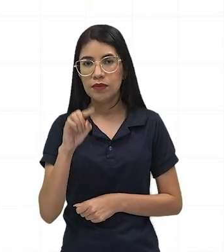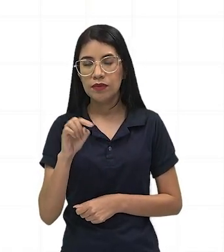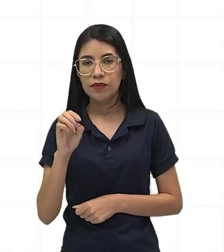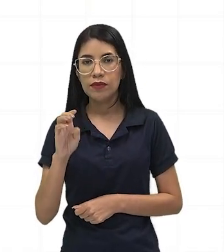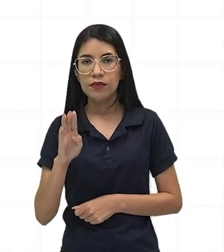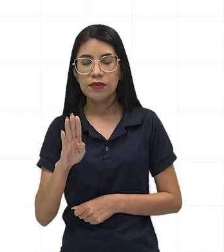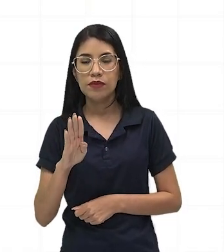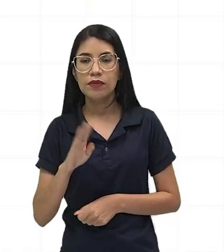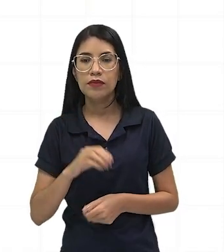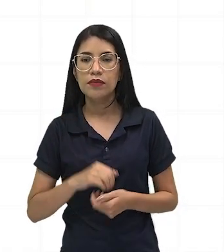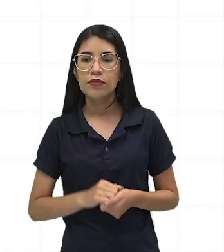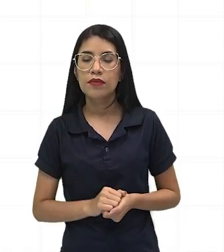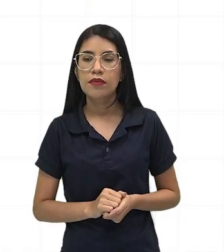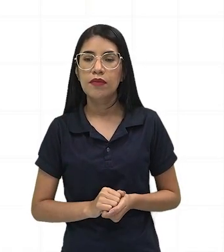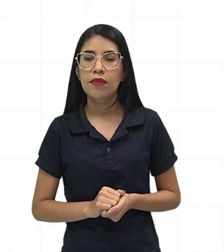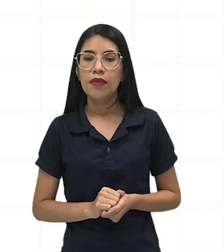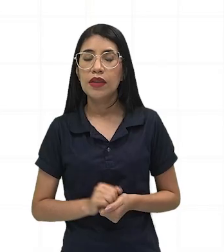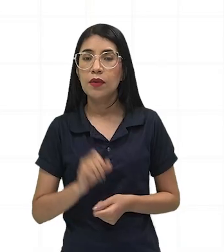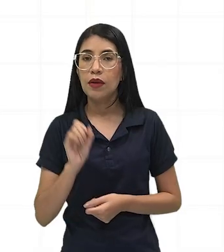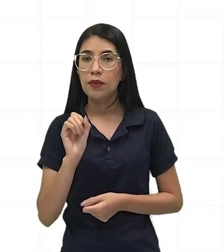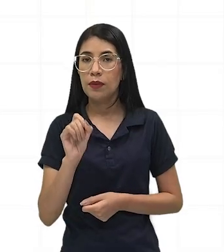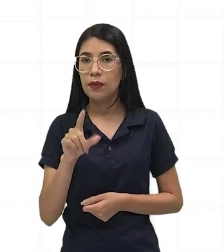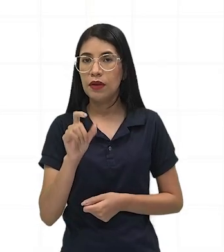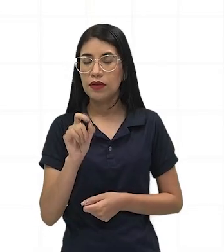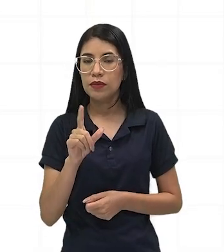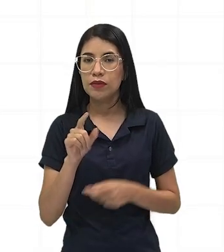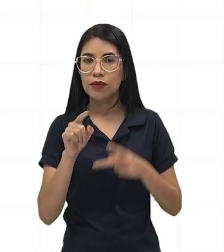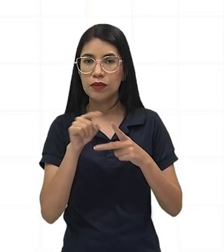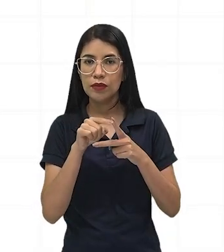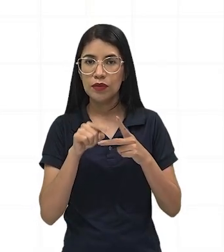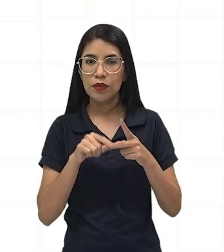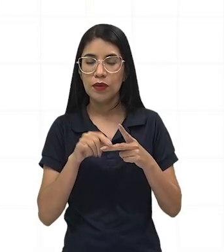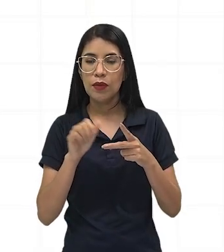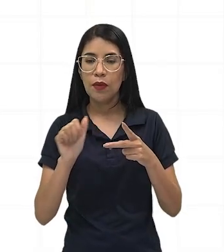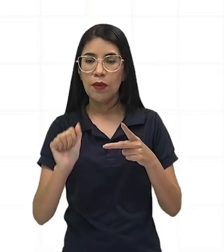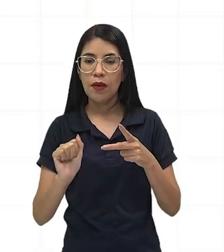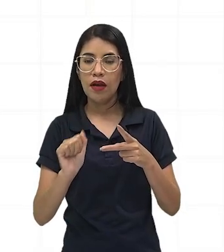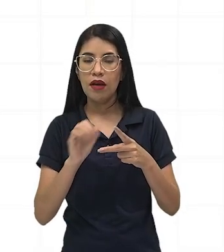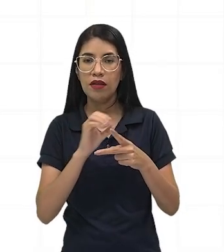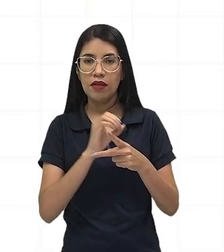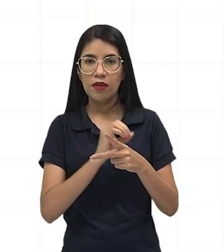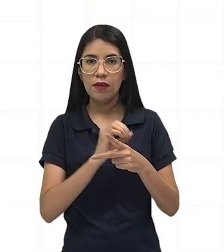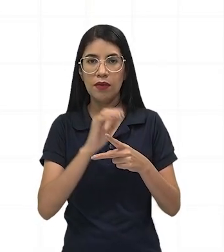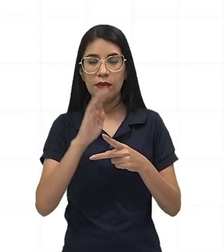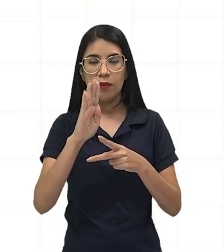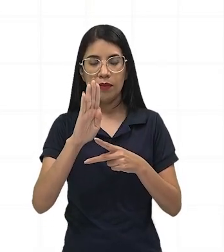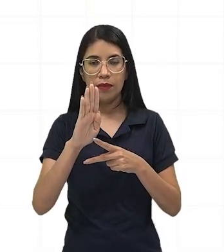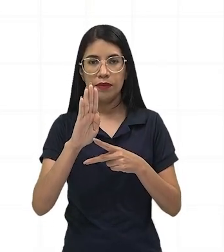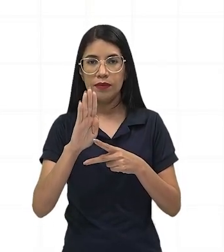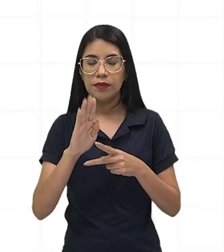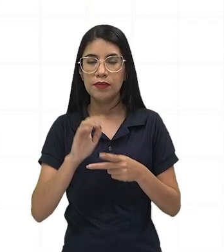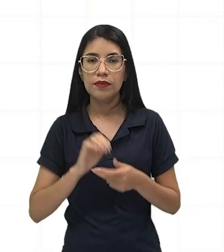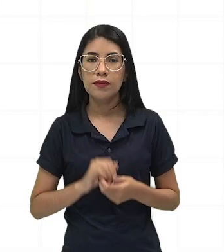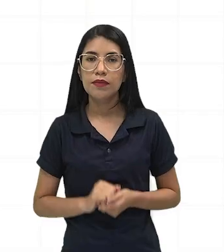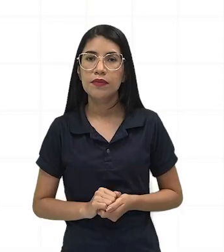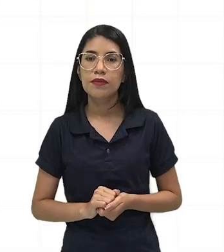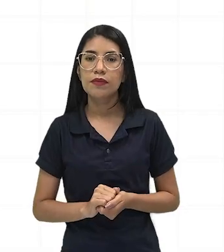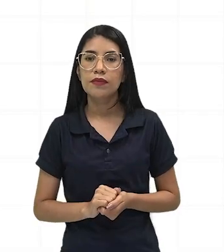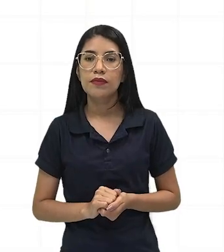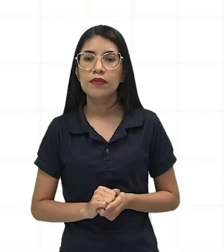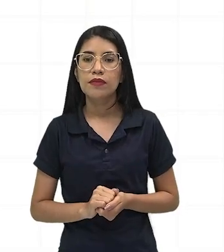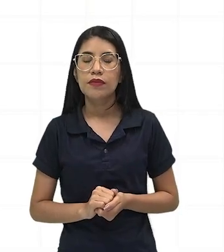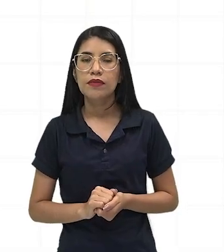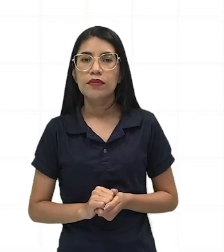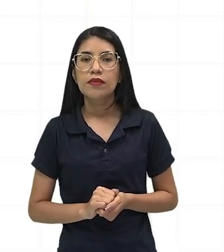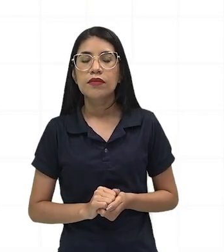Então é todo esse aqui, ó, que está de azul. Ó. O A que vai até o O e depois vai para o B. Então eu estou